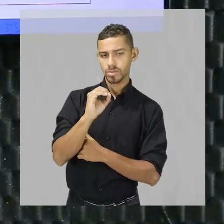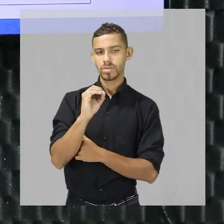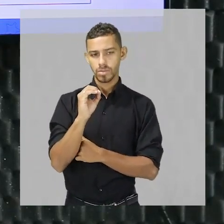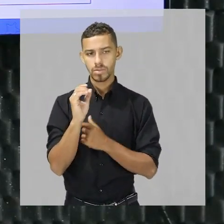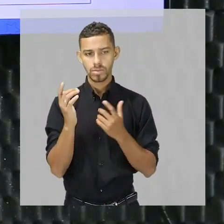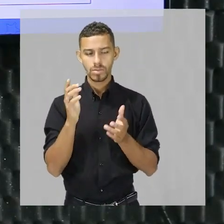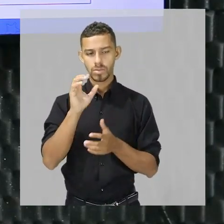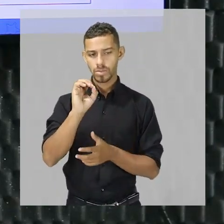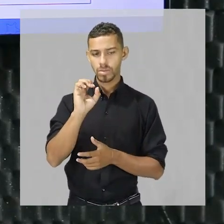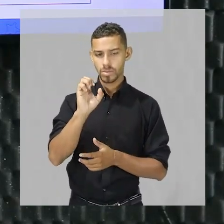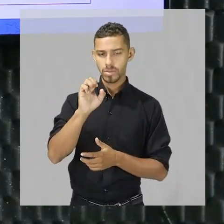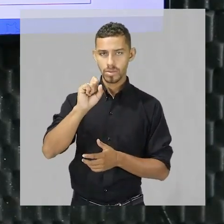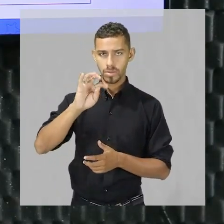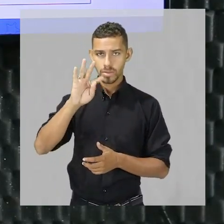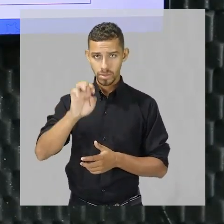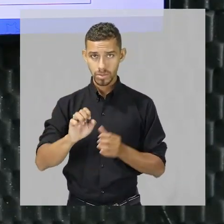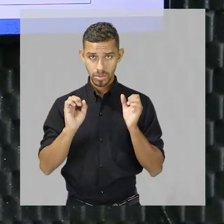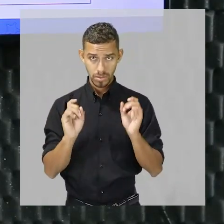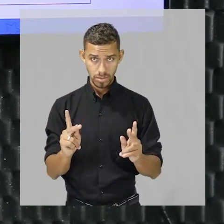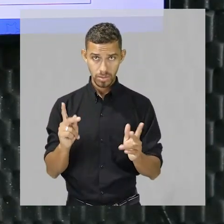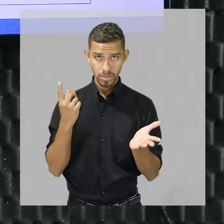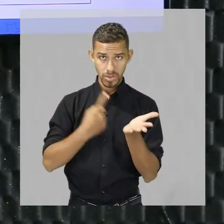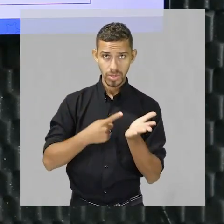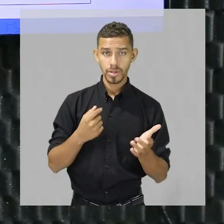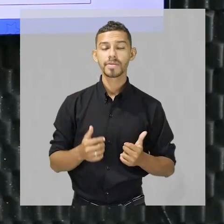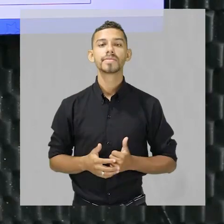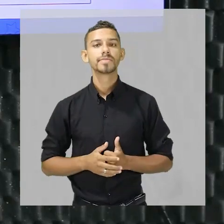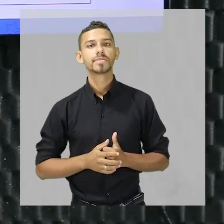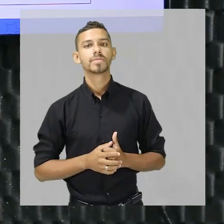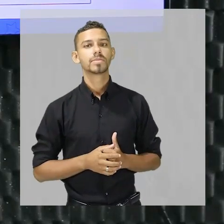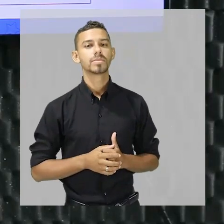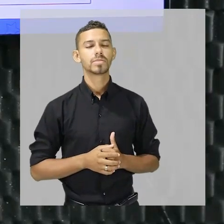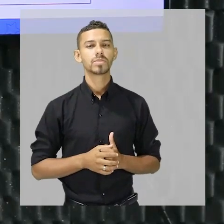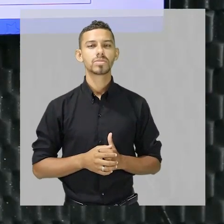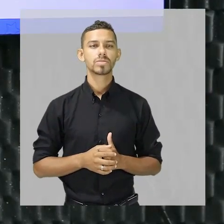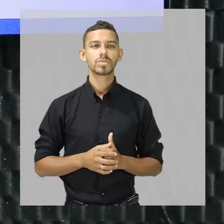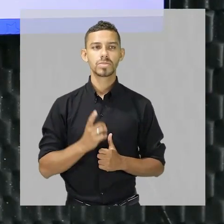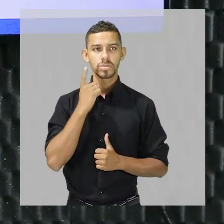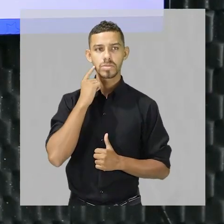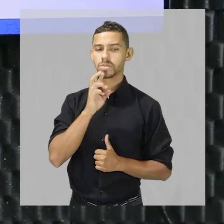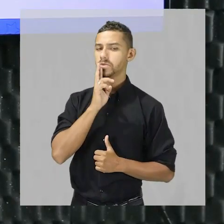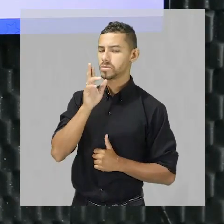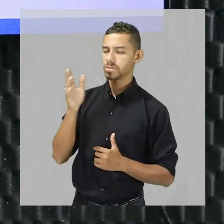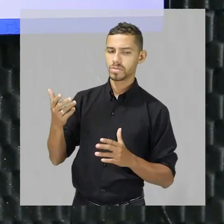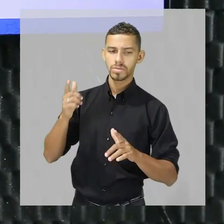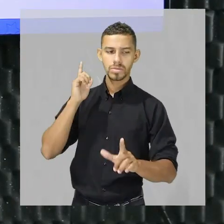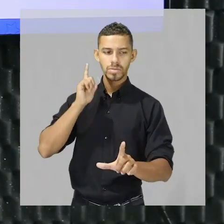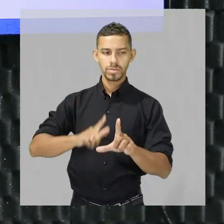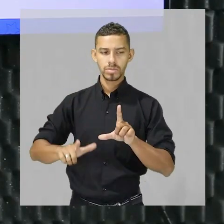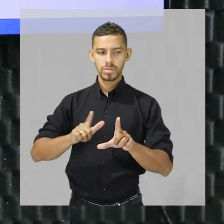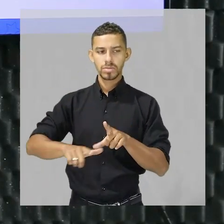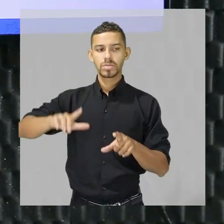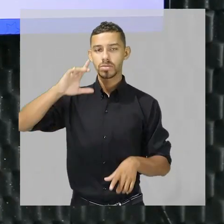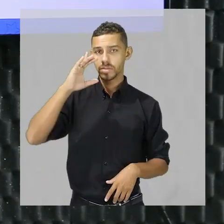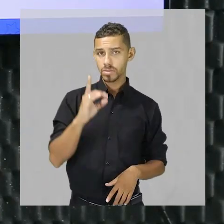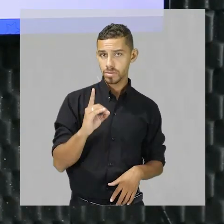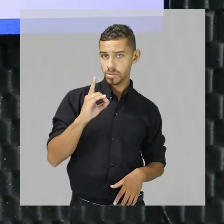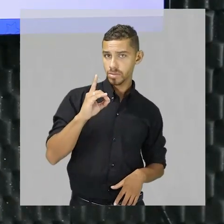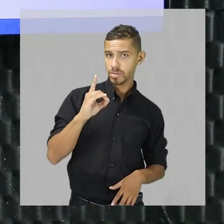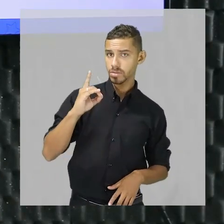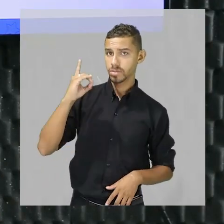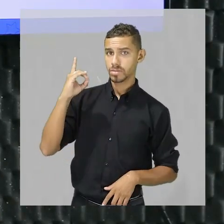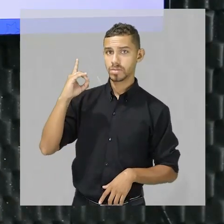180 graus oeste. Fechou? Beleza, né? Então, o nosso gabarito aí, ó, gabarito é a letra D, tá